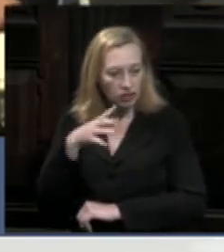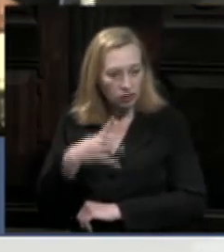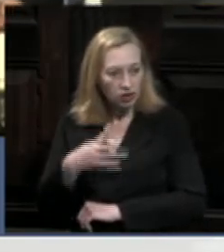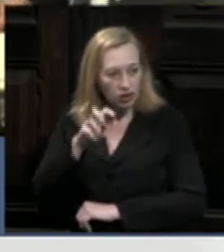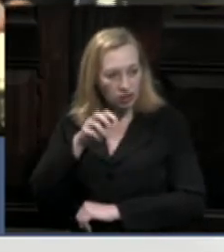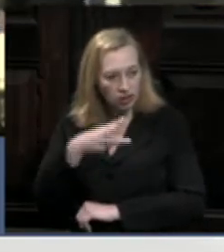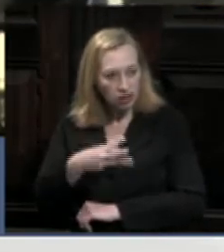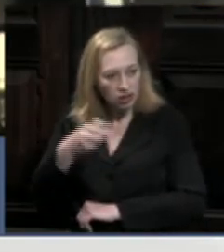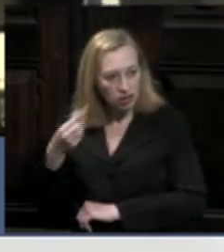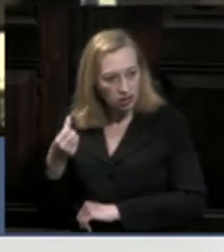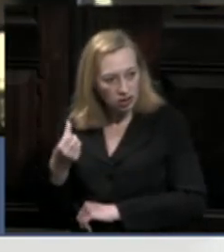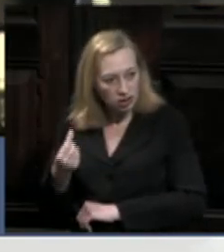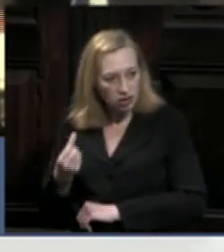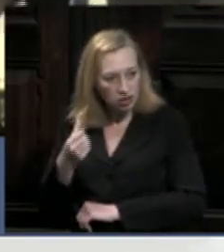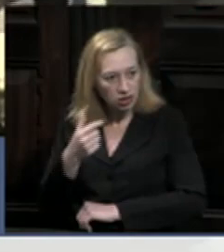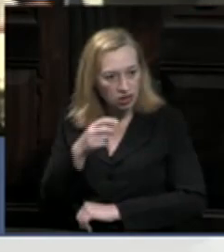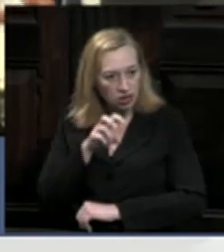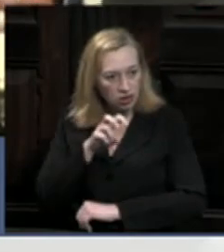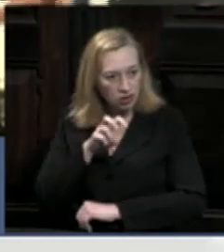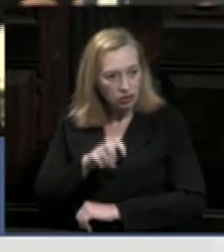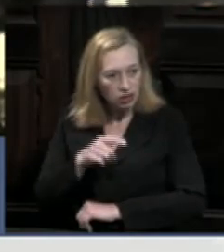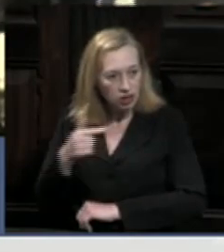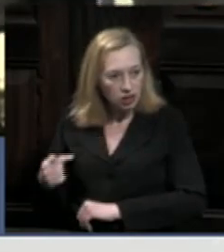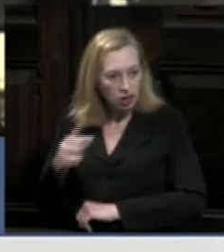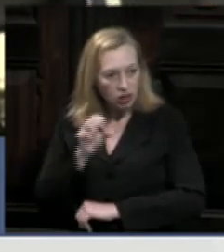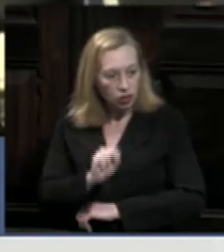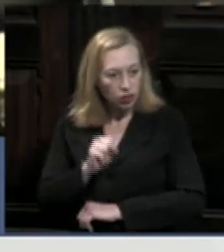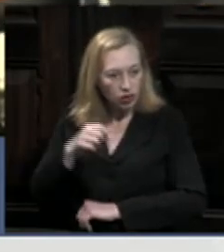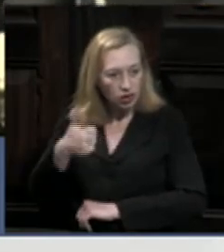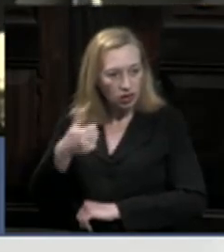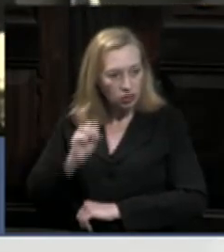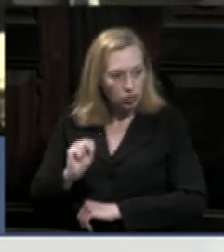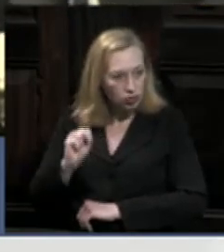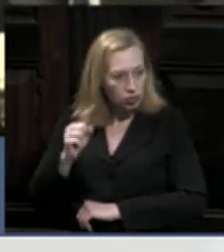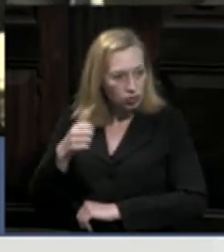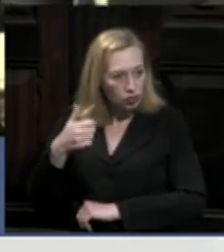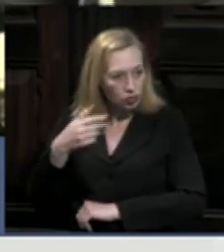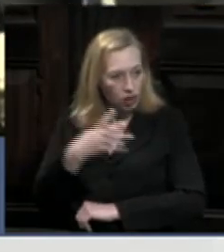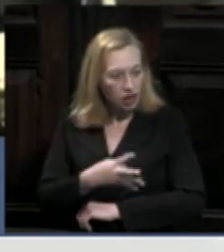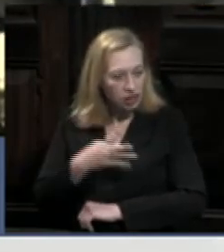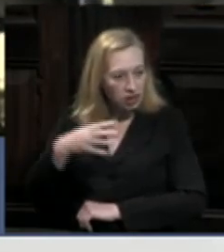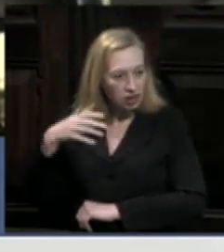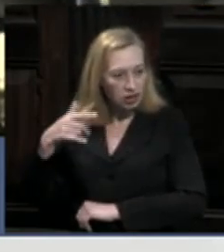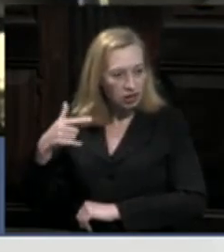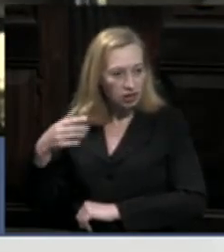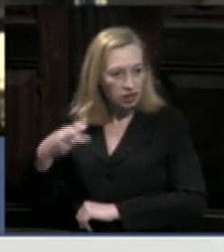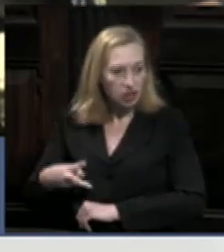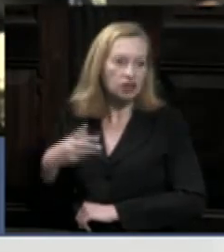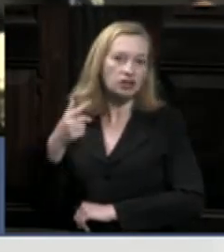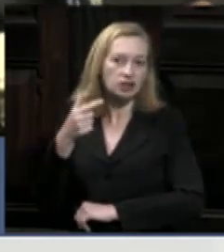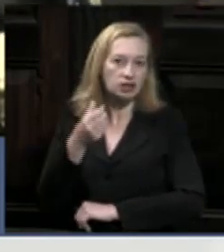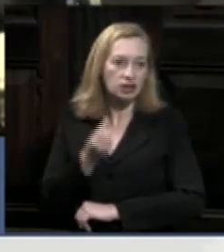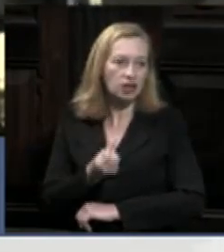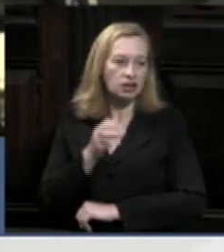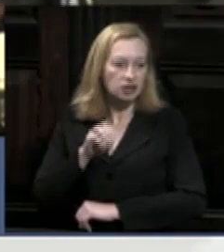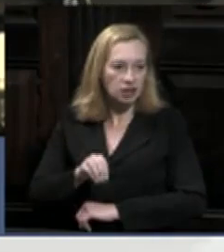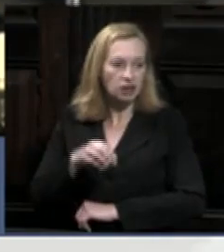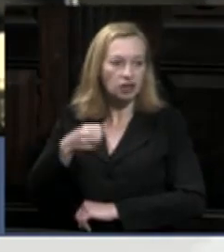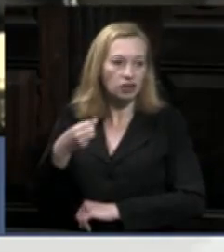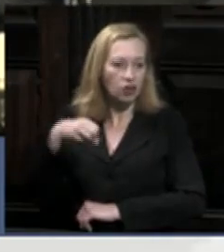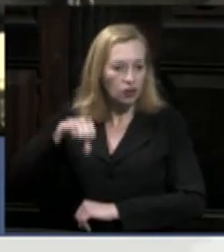3557 e 71 08 18 41 53 60 73 e